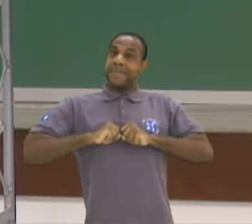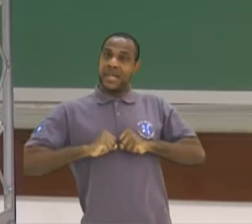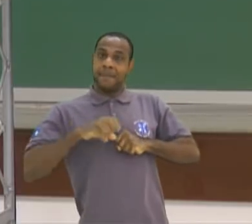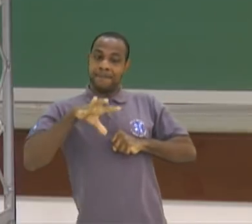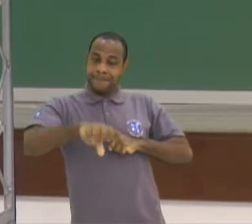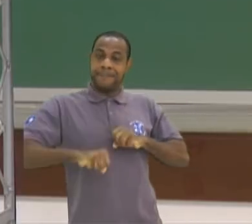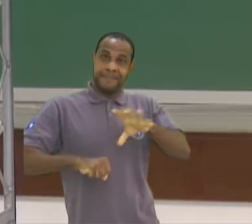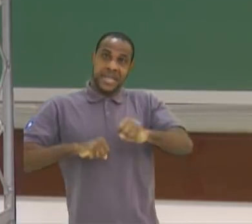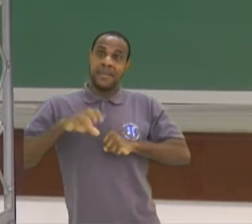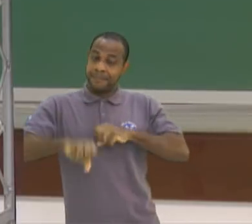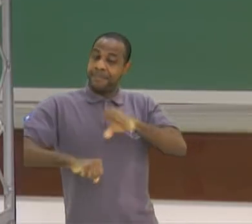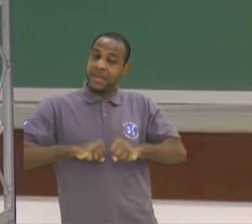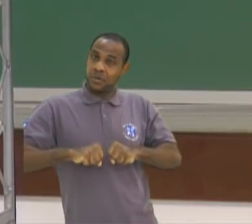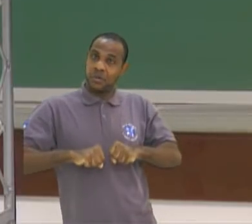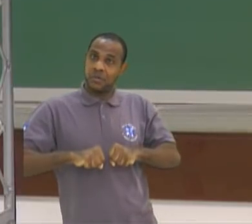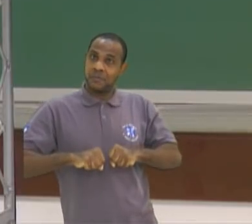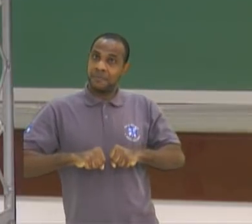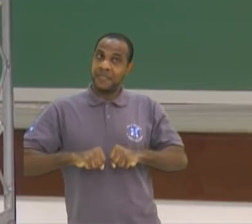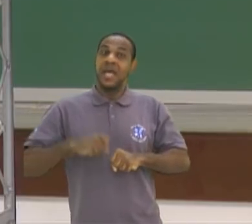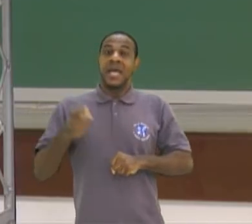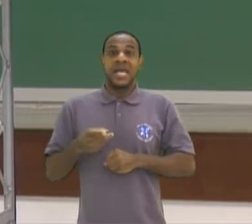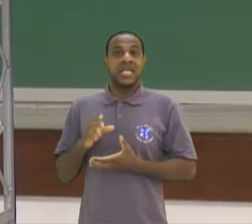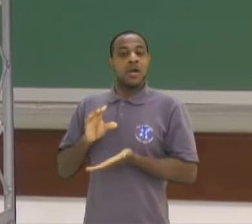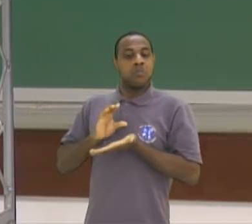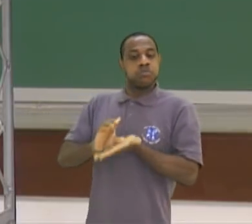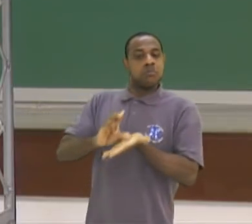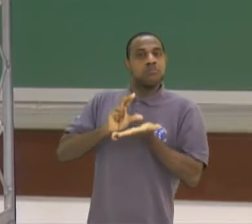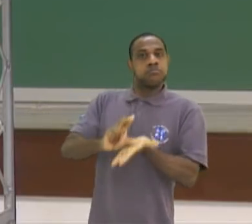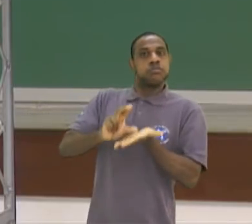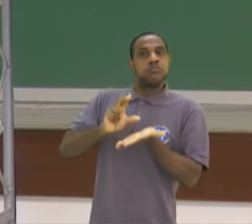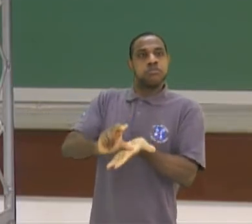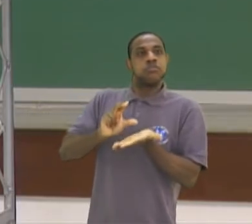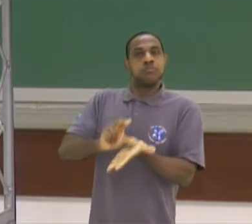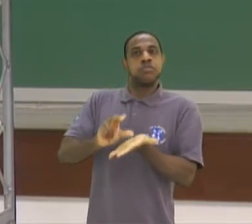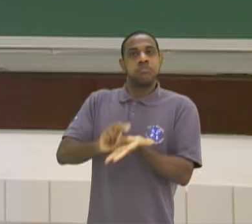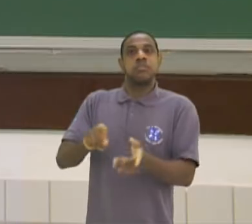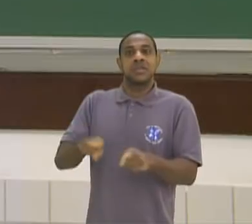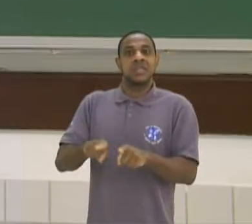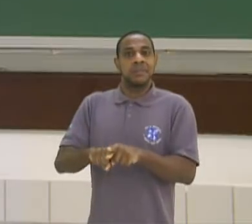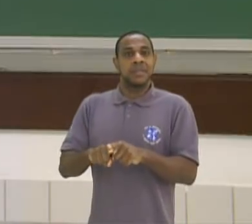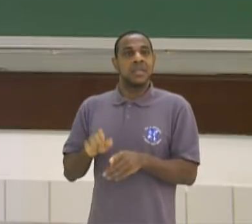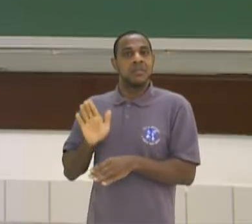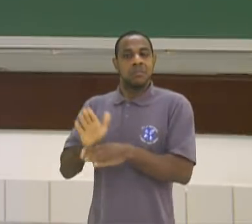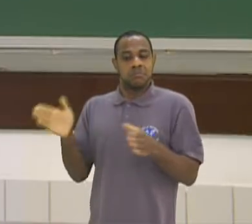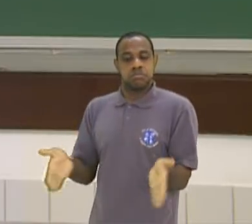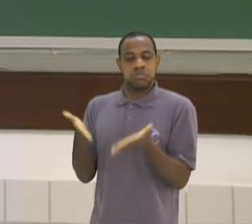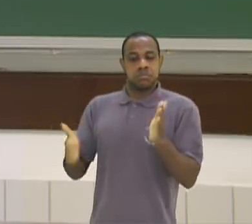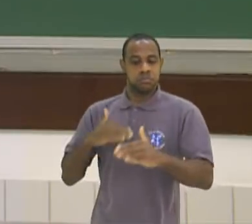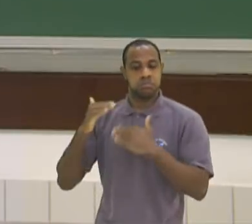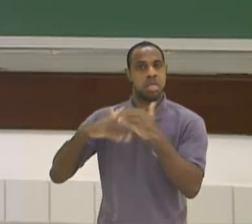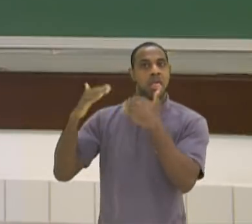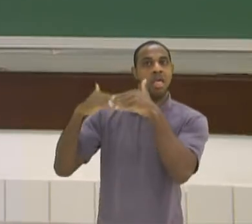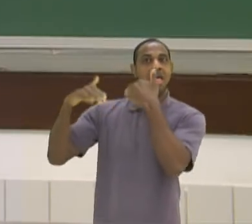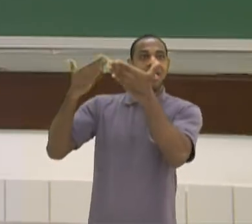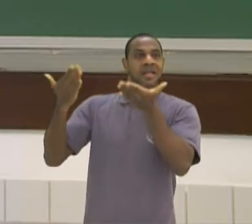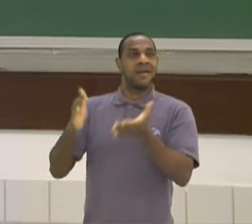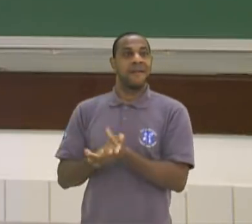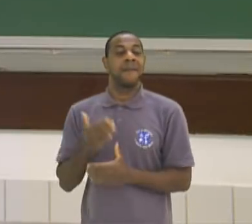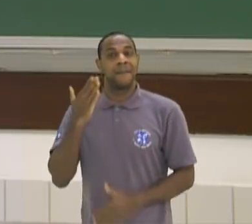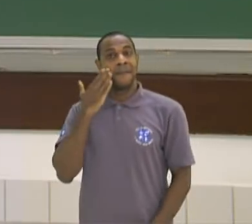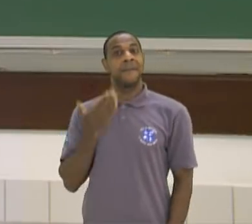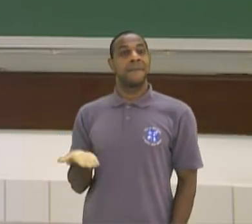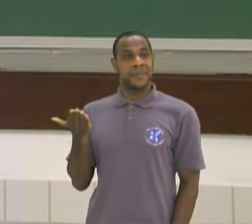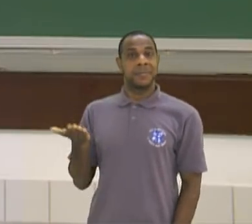num forte programa de alfabetização em massa. Então, reparou que são todas medidas ligadas